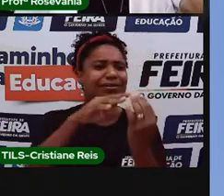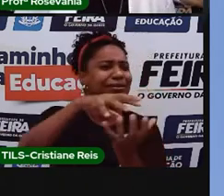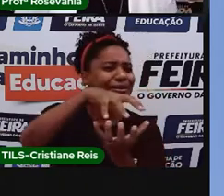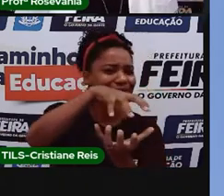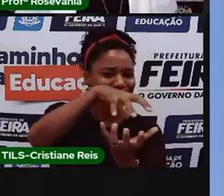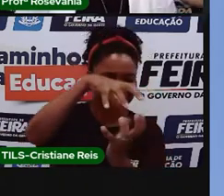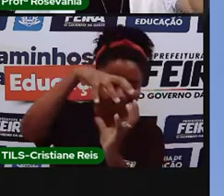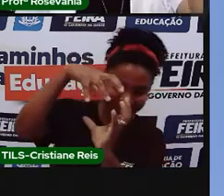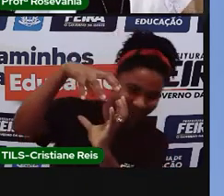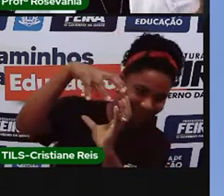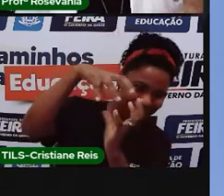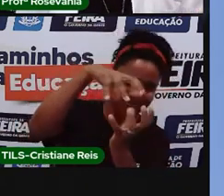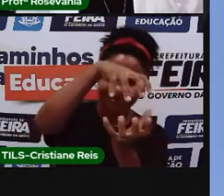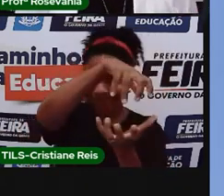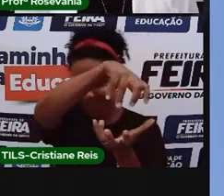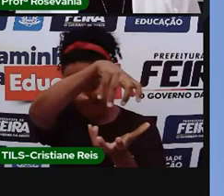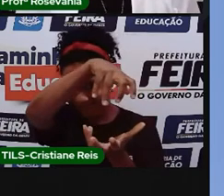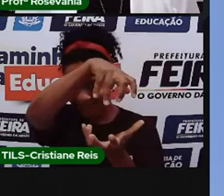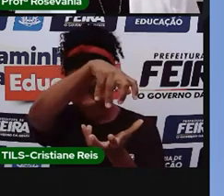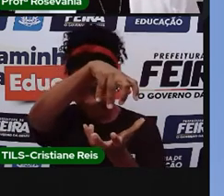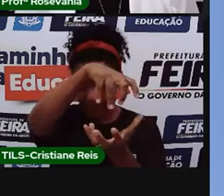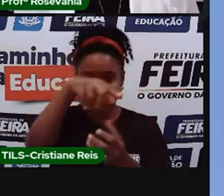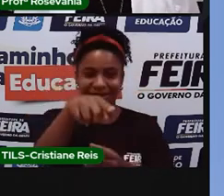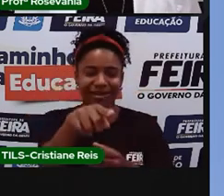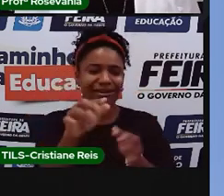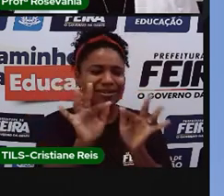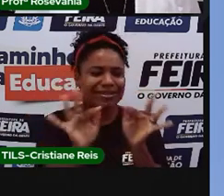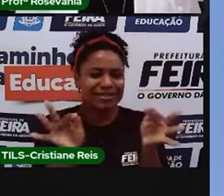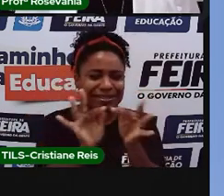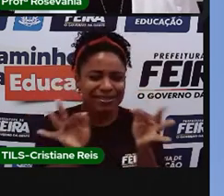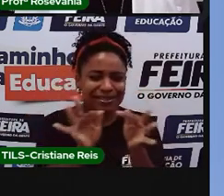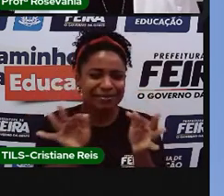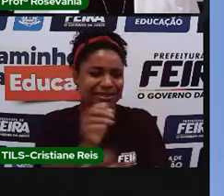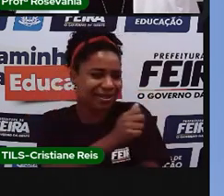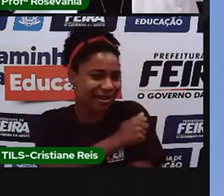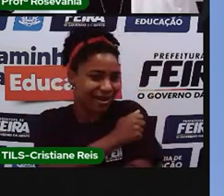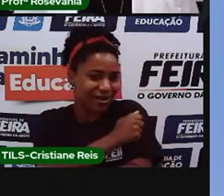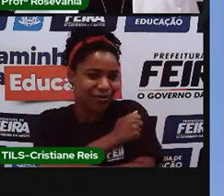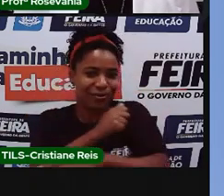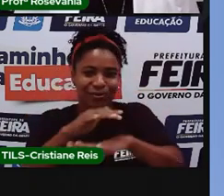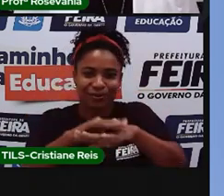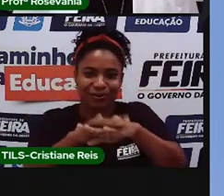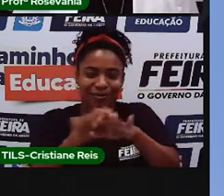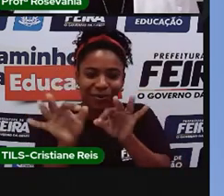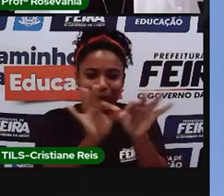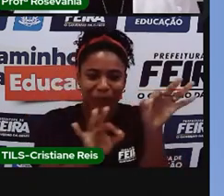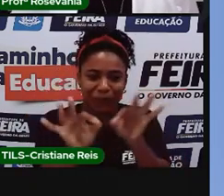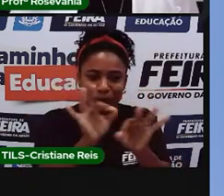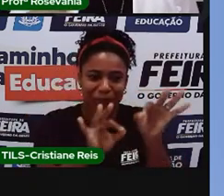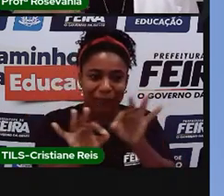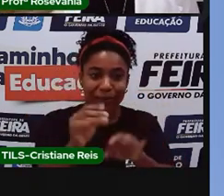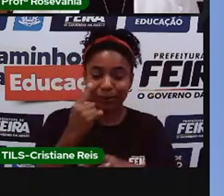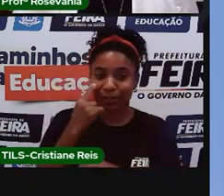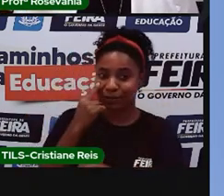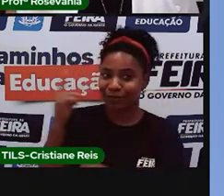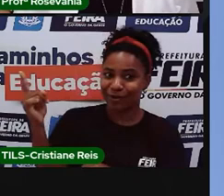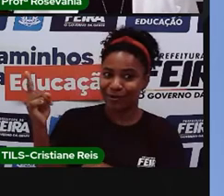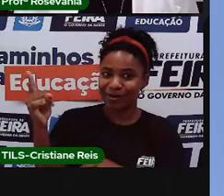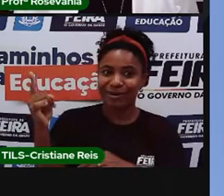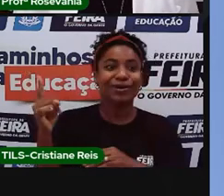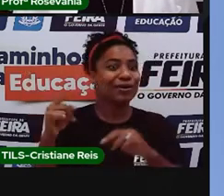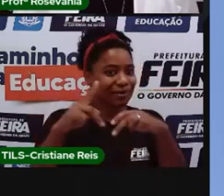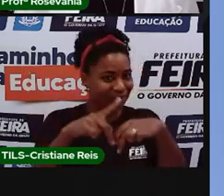maquetes simples aí, feitas por alunos, mas vocês já, quem já foi no shopping, percebe aquelas maquetes,